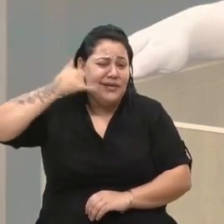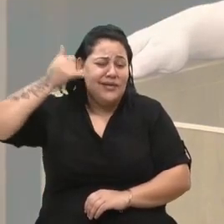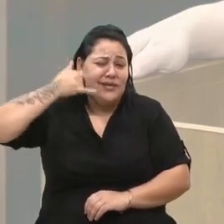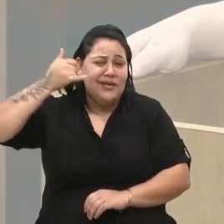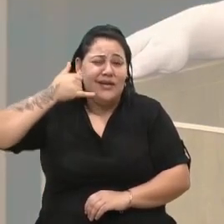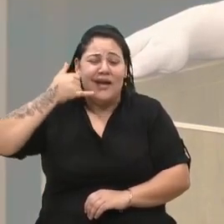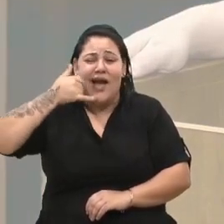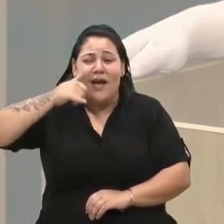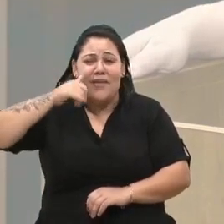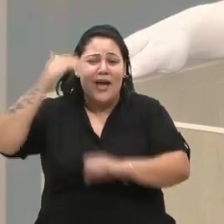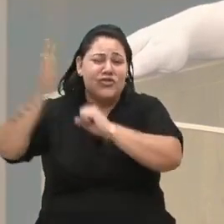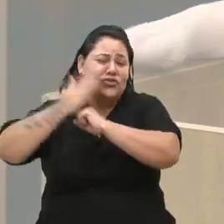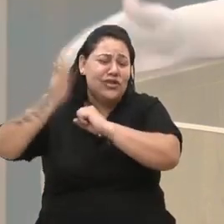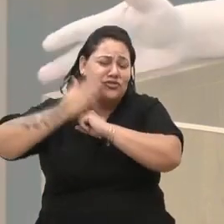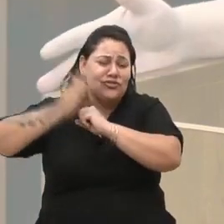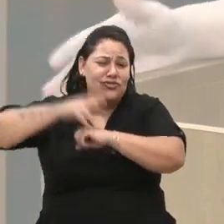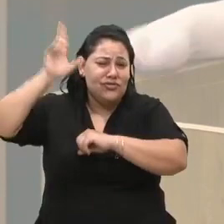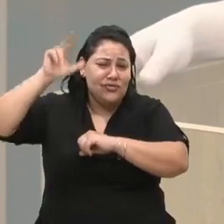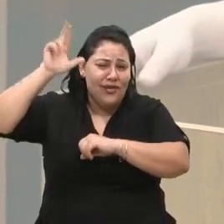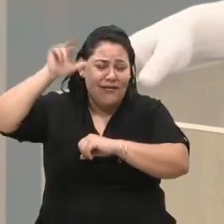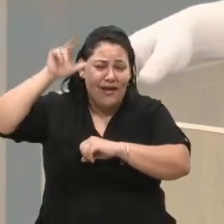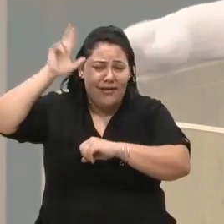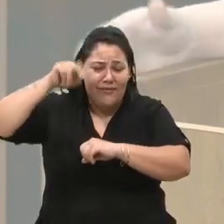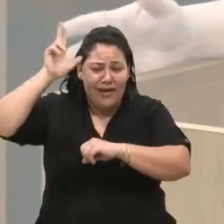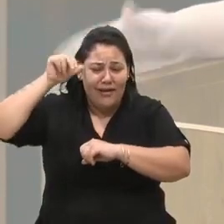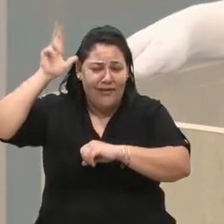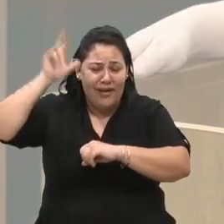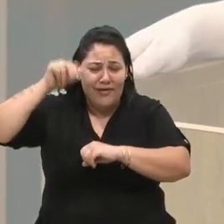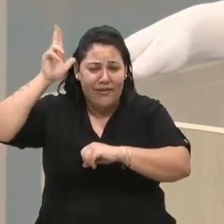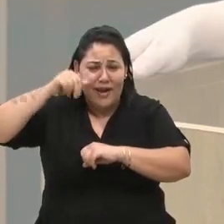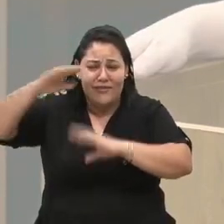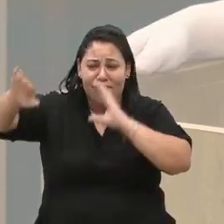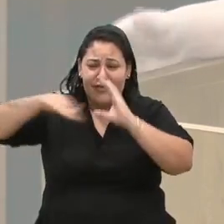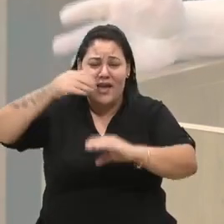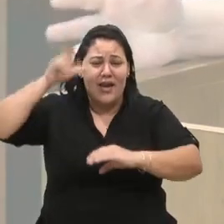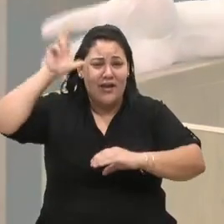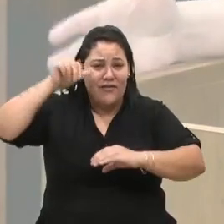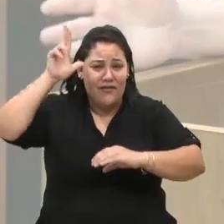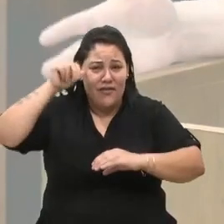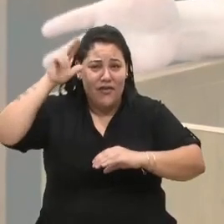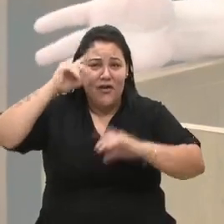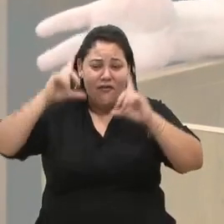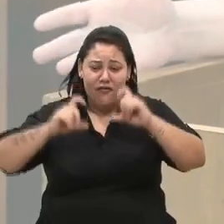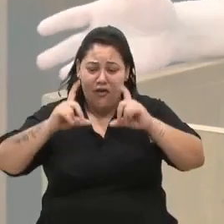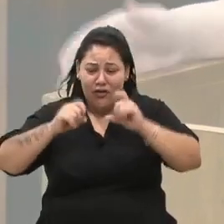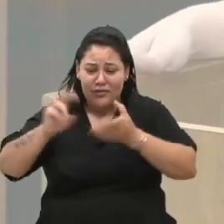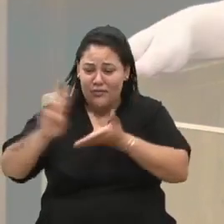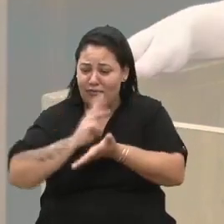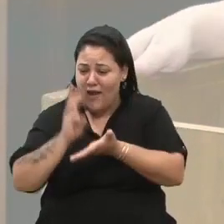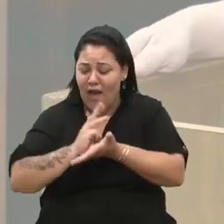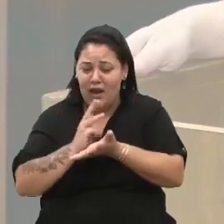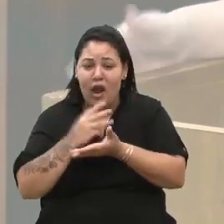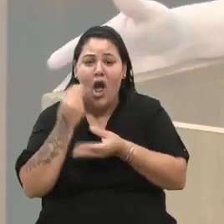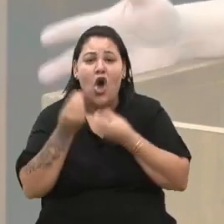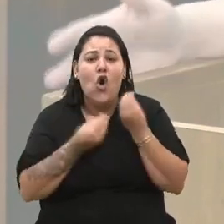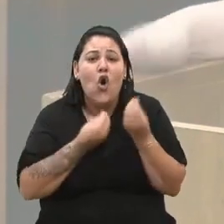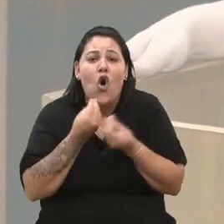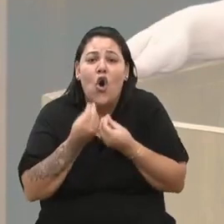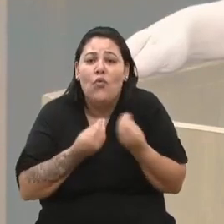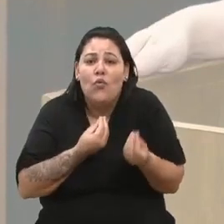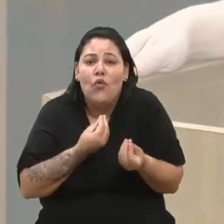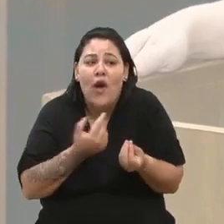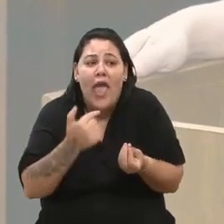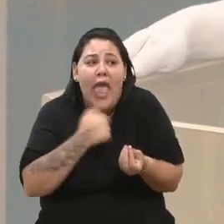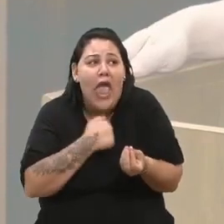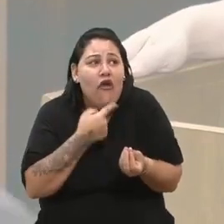não foi socorrido, e o cavalinho estava machucado. Me mandaram as fotos do cavalinho. Como é que o cara não vai se sensibilizar com o cavalinho,